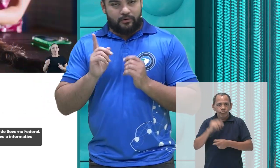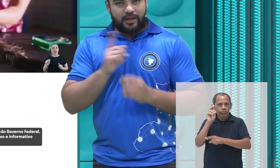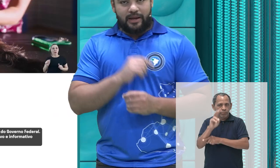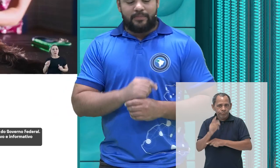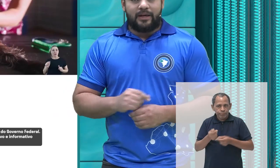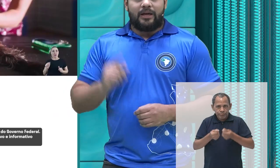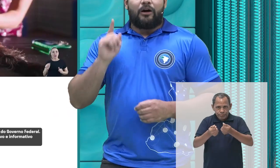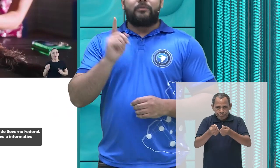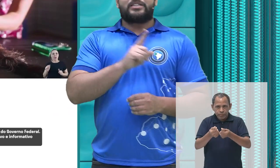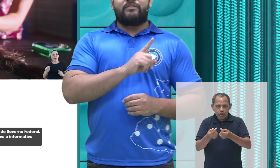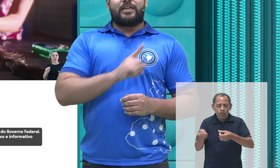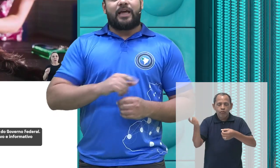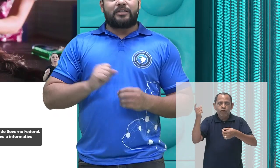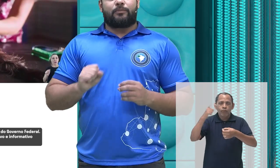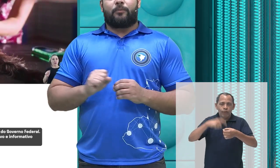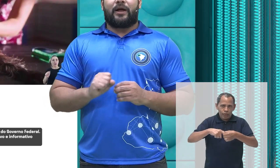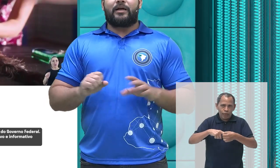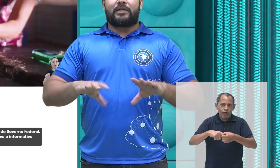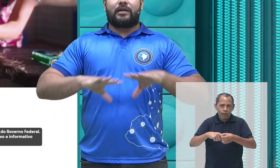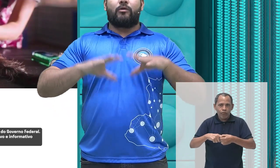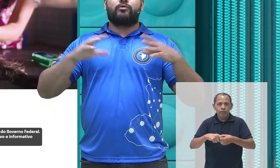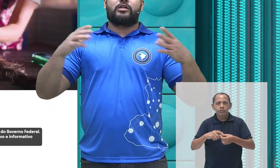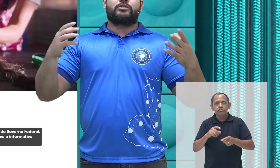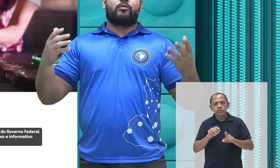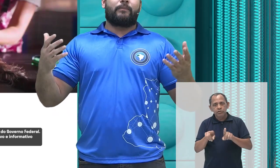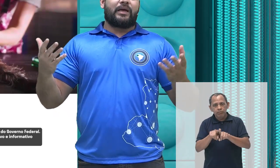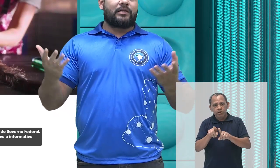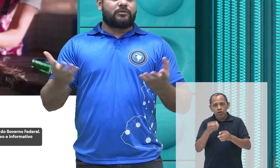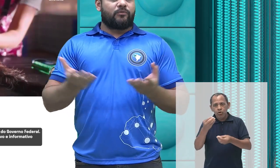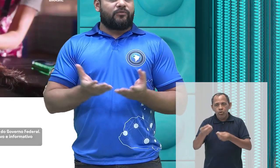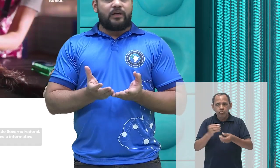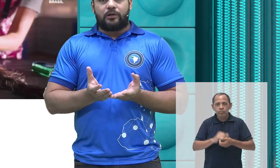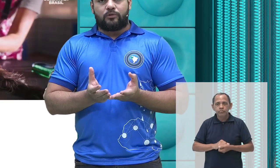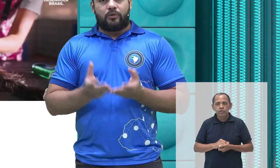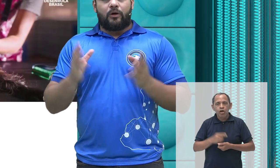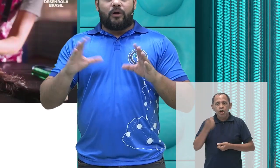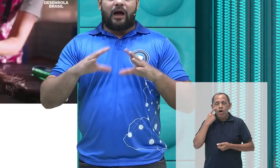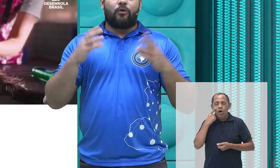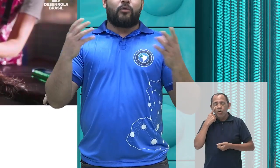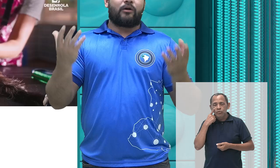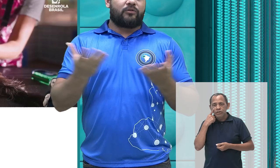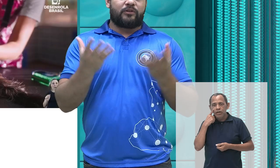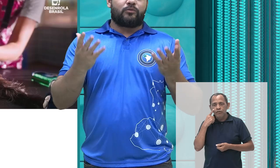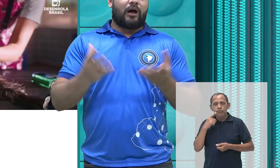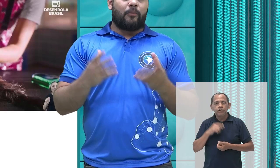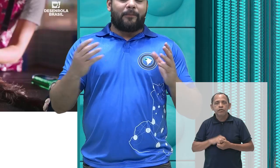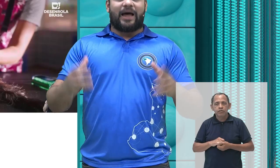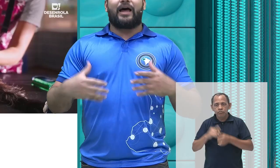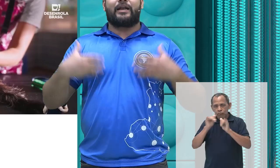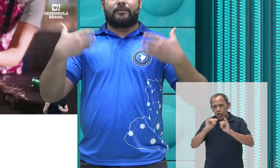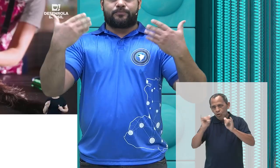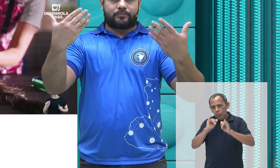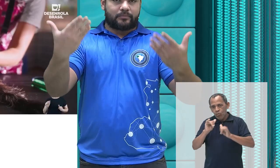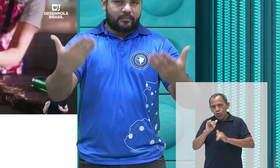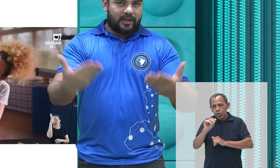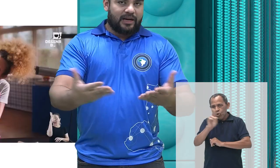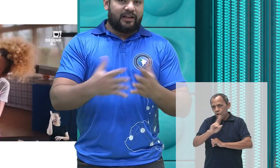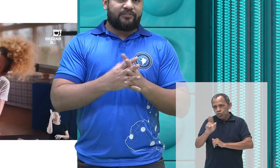dever. Ok? Observem que essa propaganda ela não utilizou apenas um vídeo, algo audiovisual